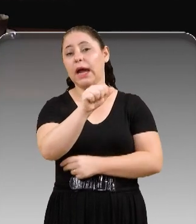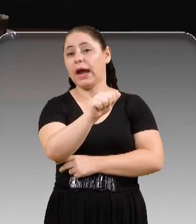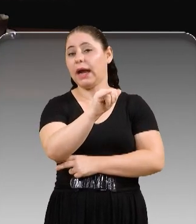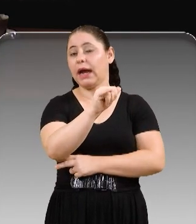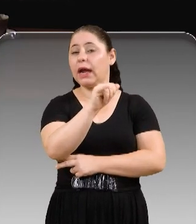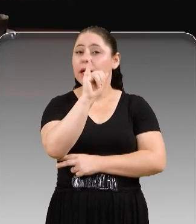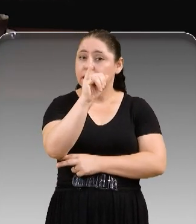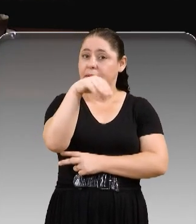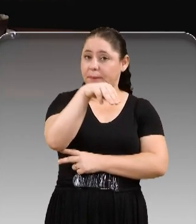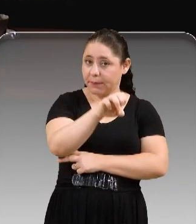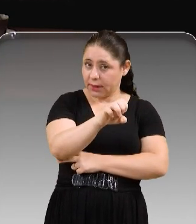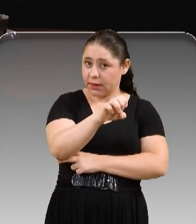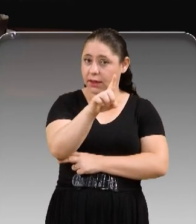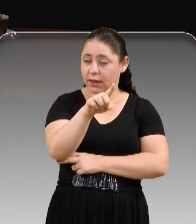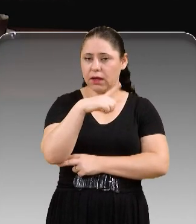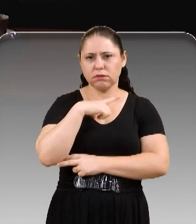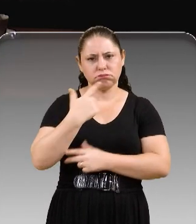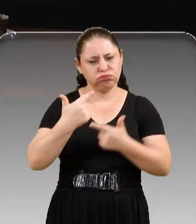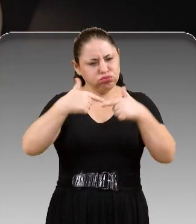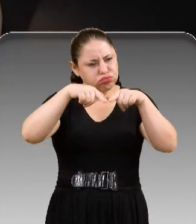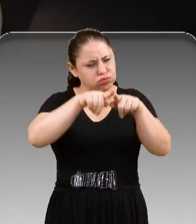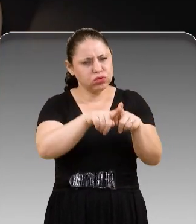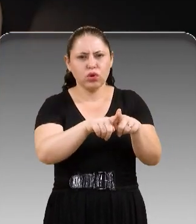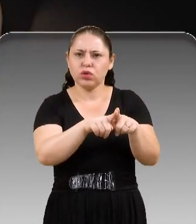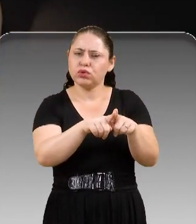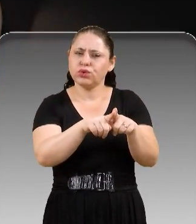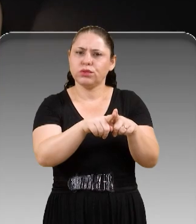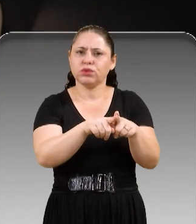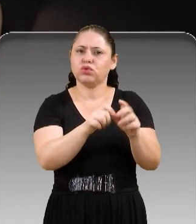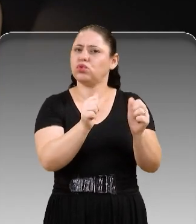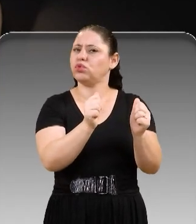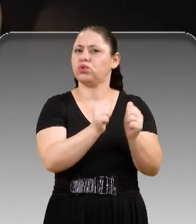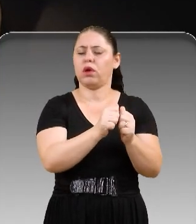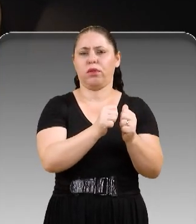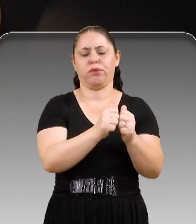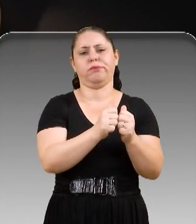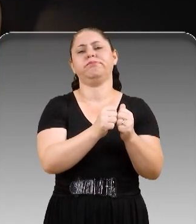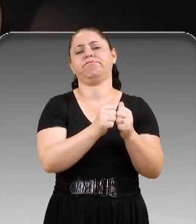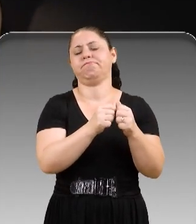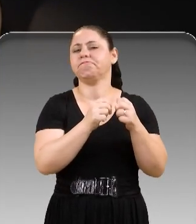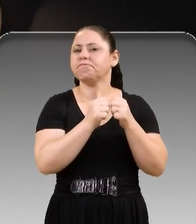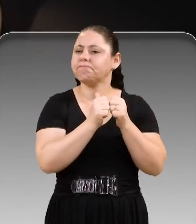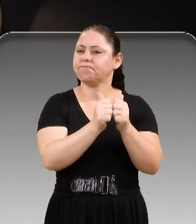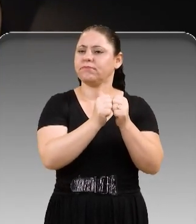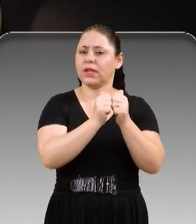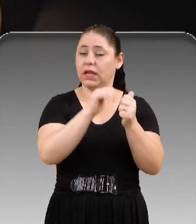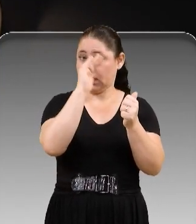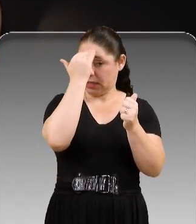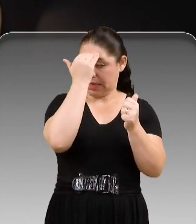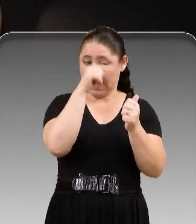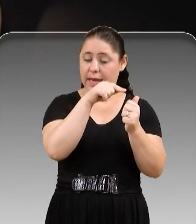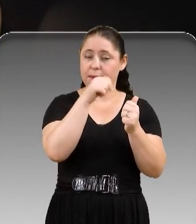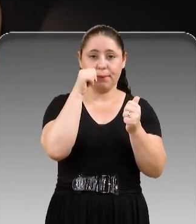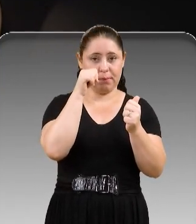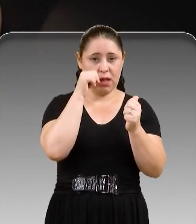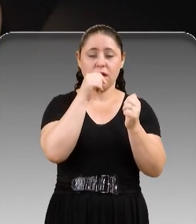Aimee, principalmente a Aimee, sempre foi uma parceira muito companheira mesmo, para